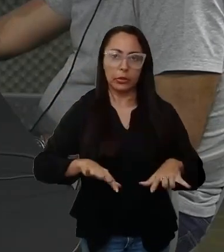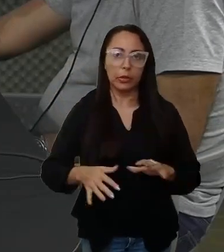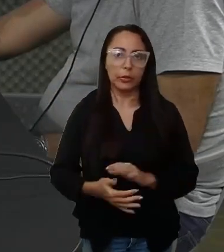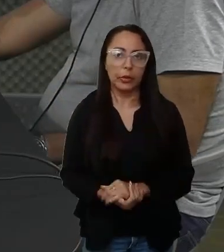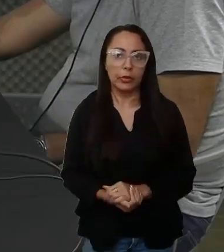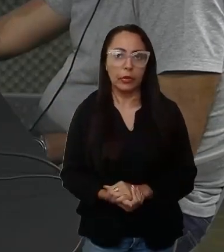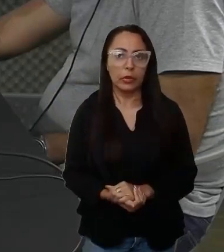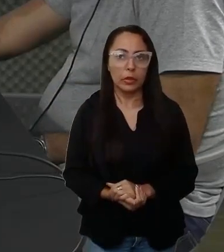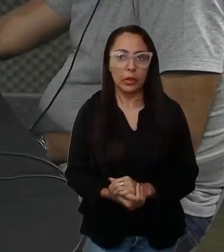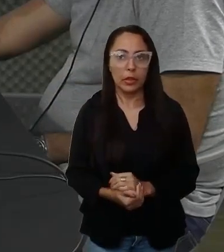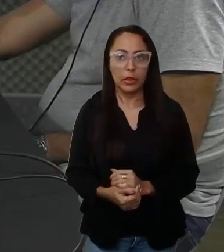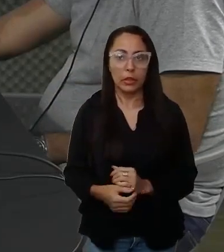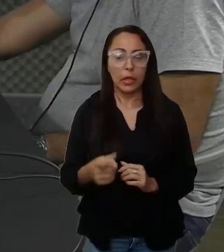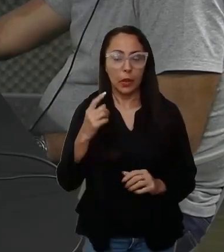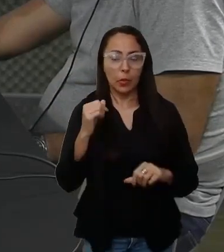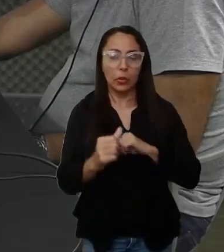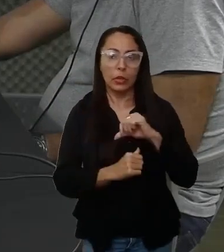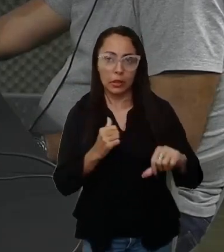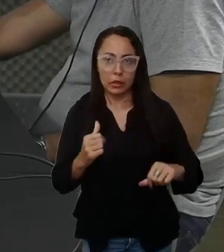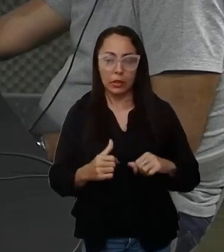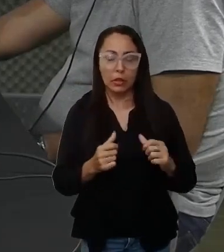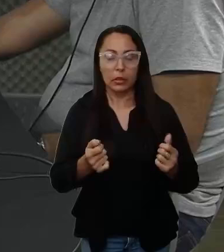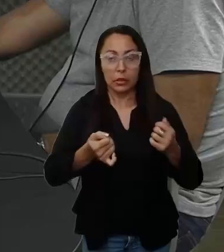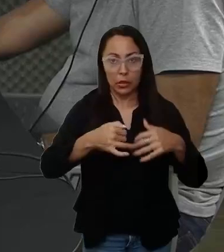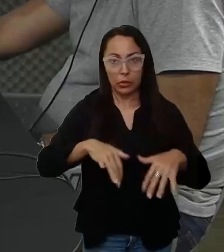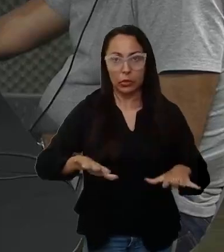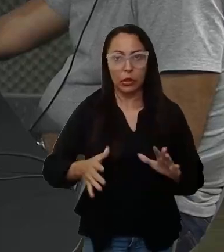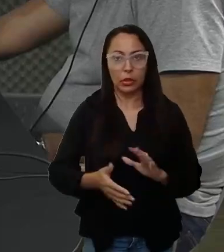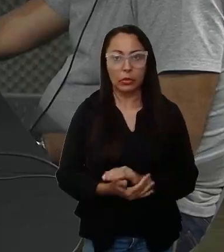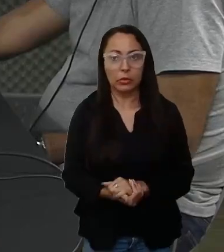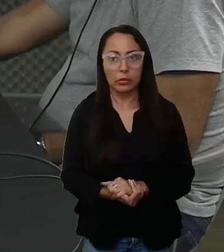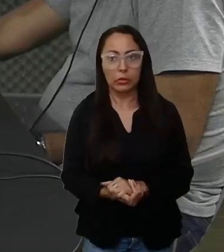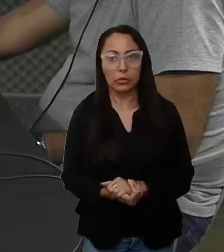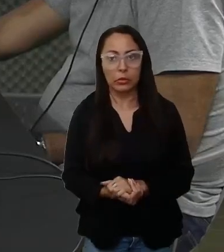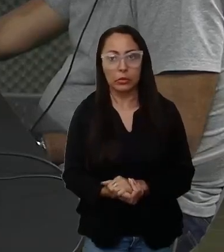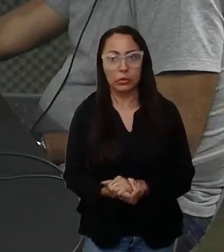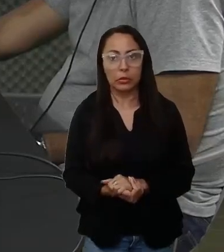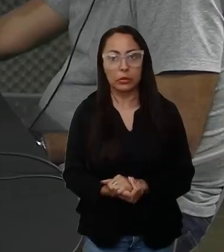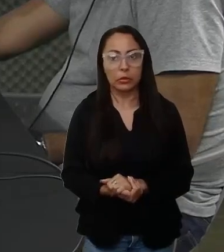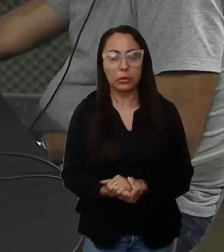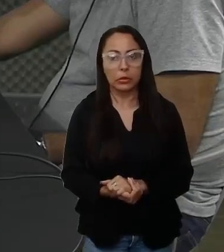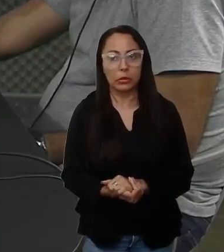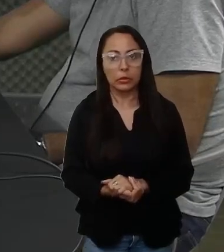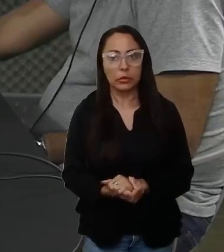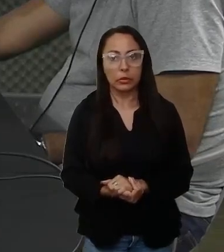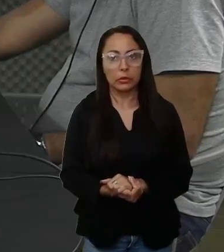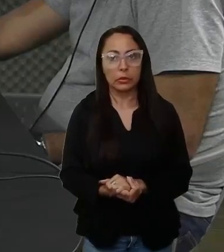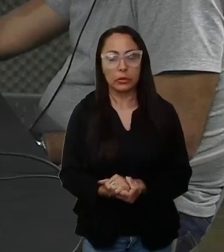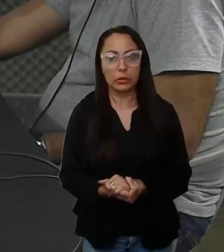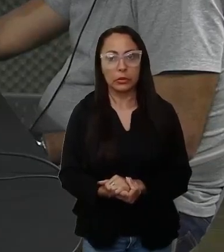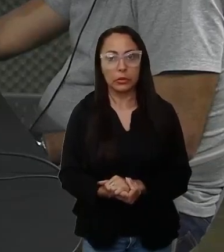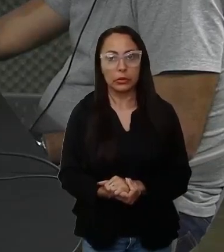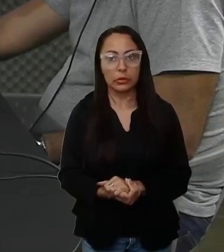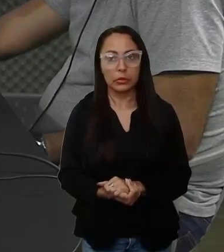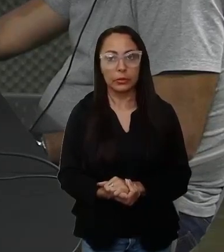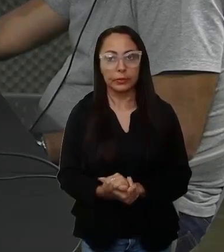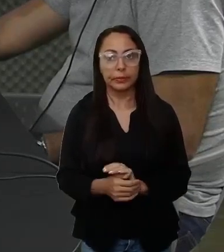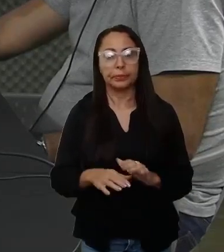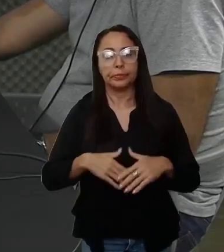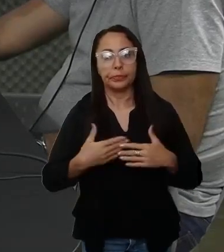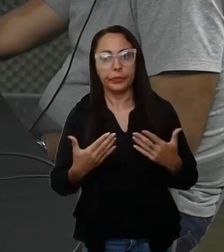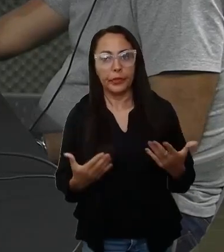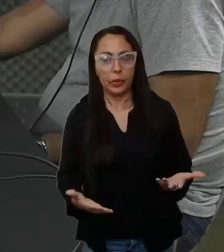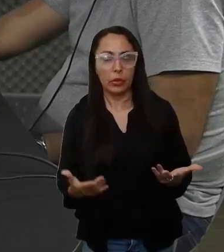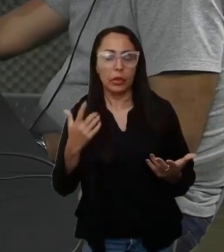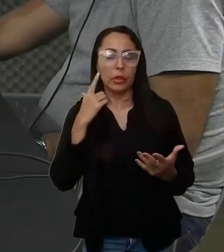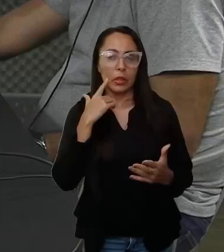tem a mudança do clima natural, mais mudança do clima causada pelo ser humano. Então, com isso,